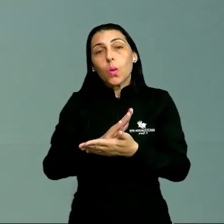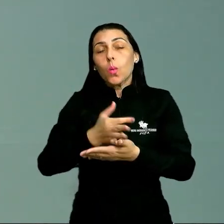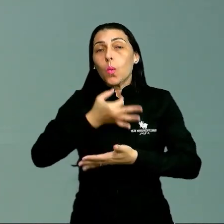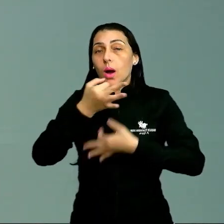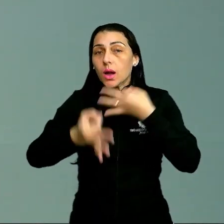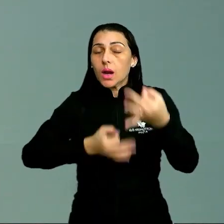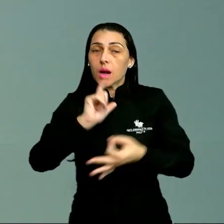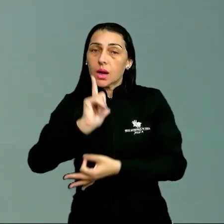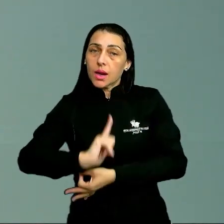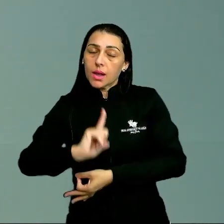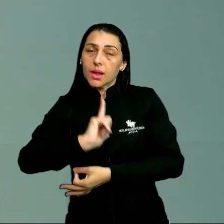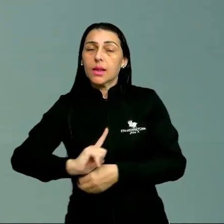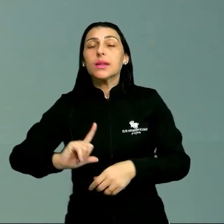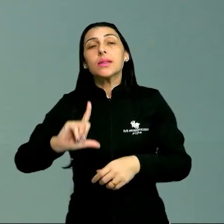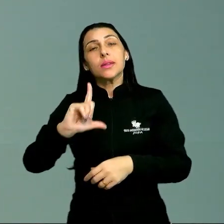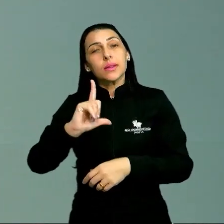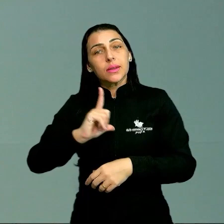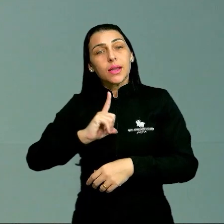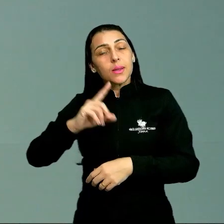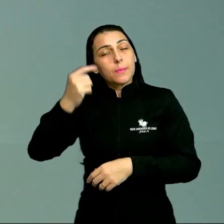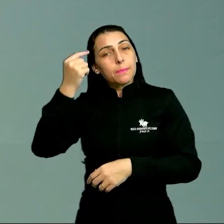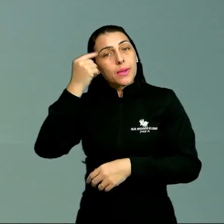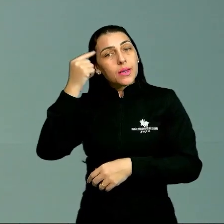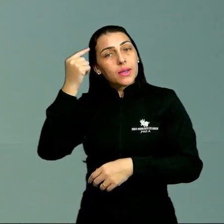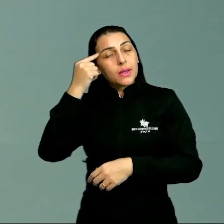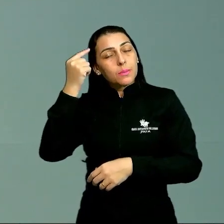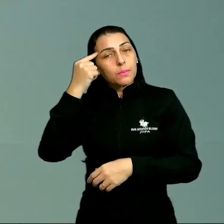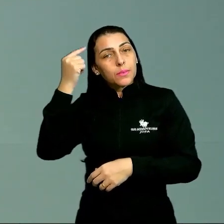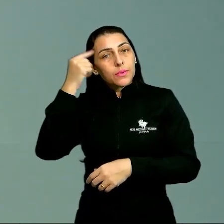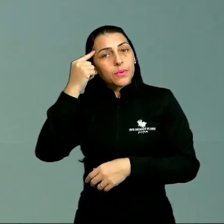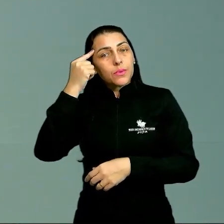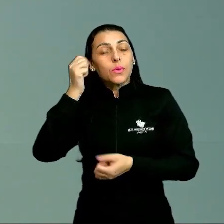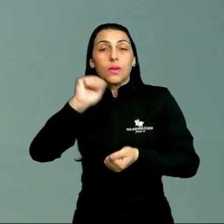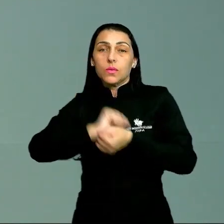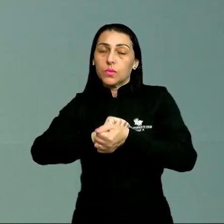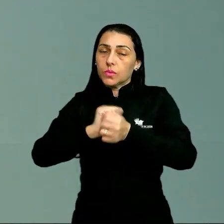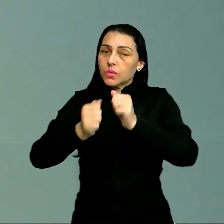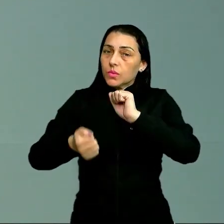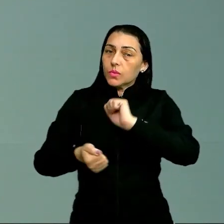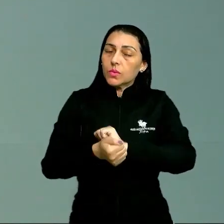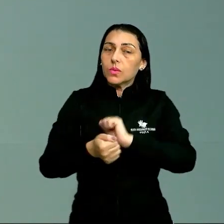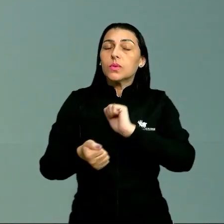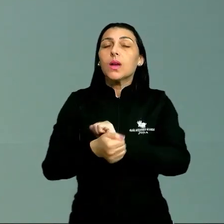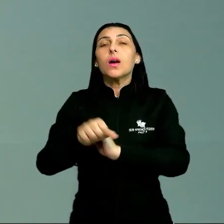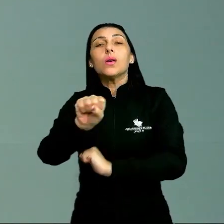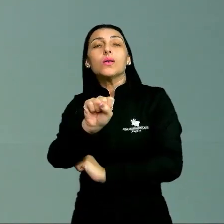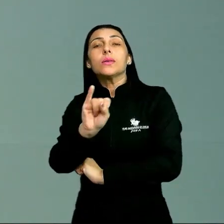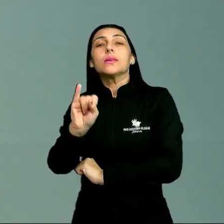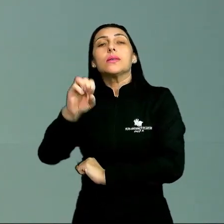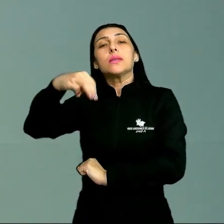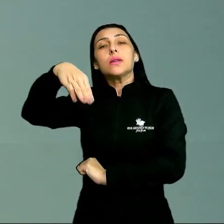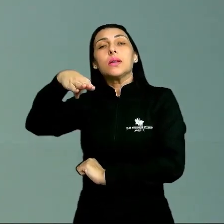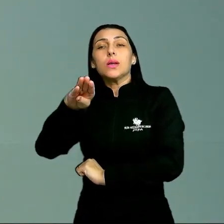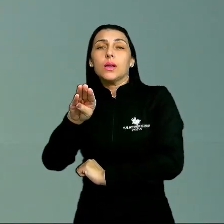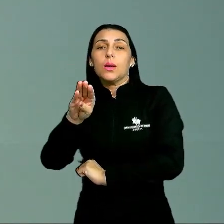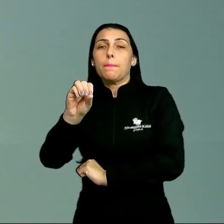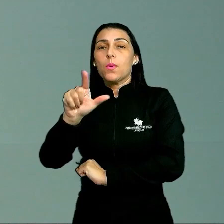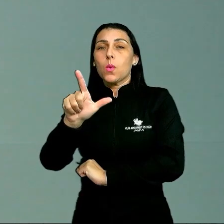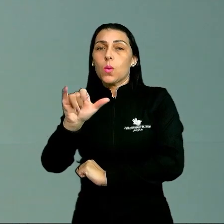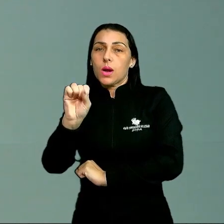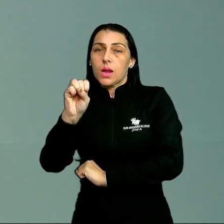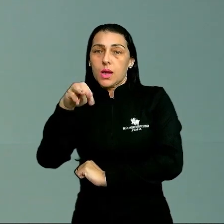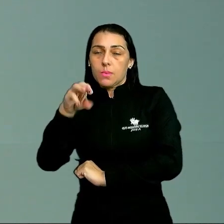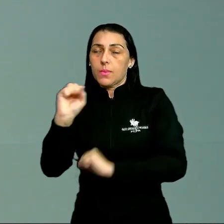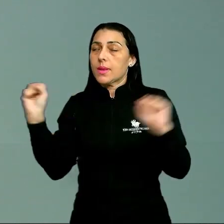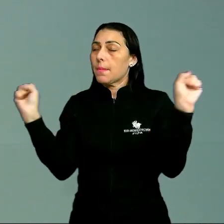No entanto, a gente tem essa visão mais pessimista associada ao simbolismo em relação a esse apego